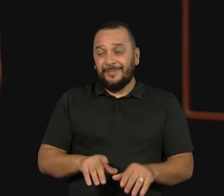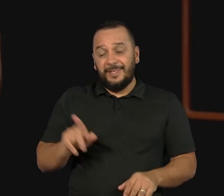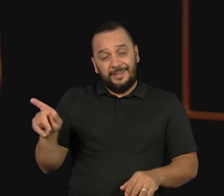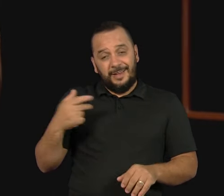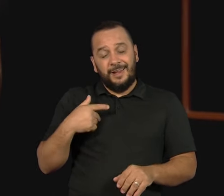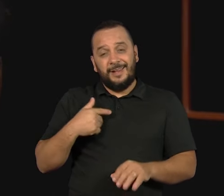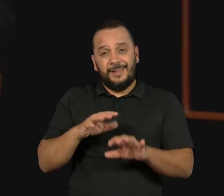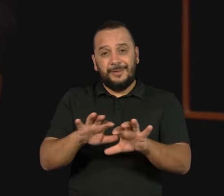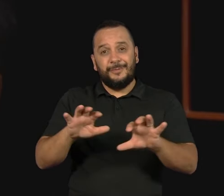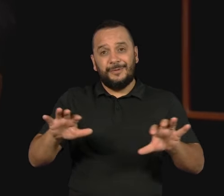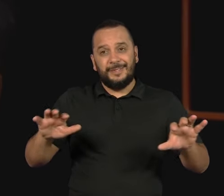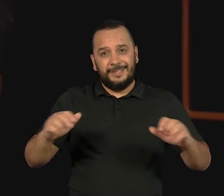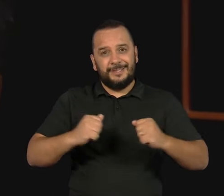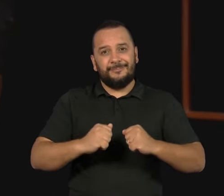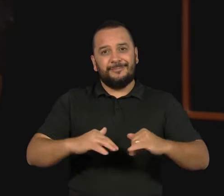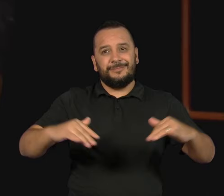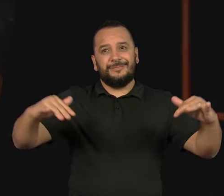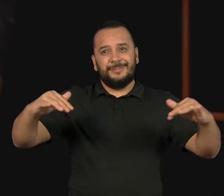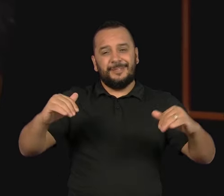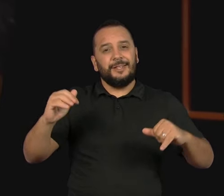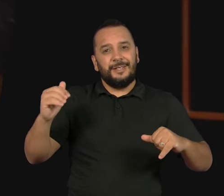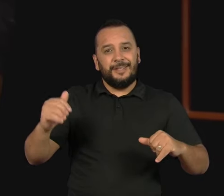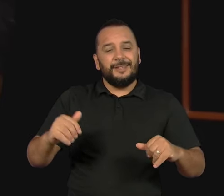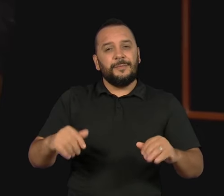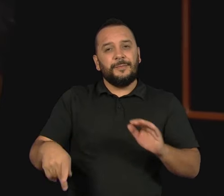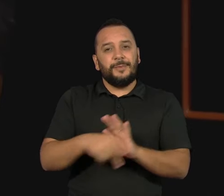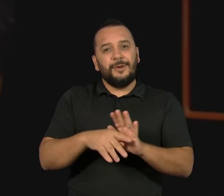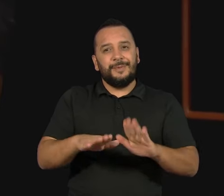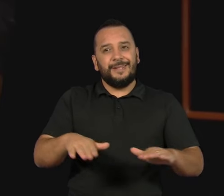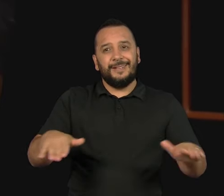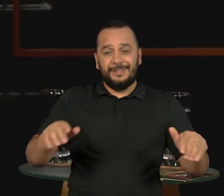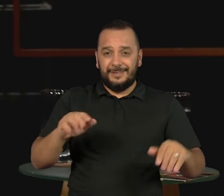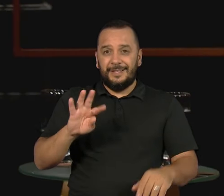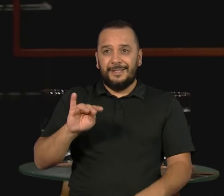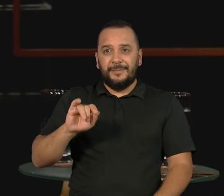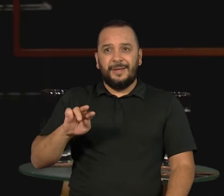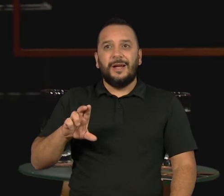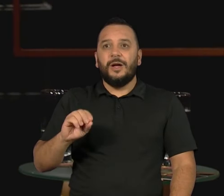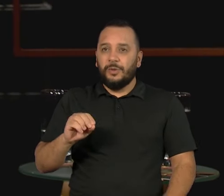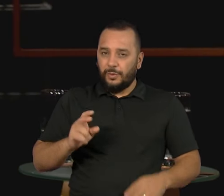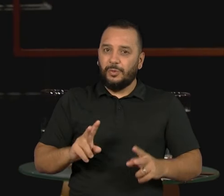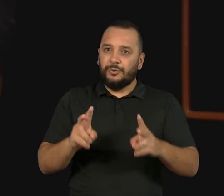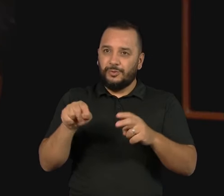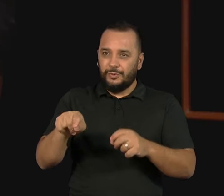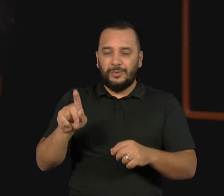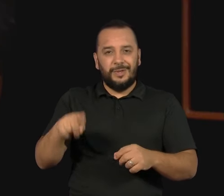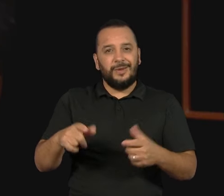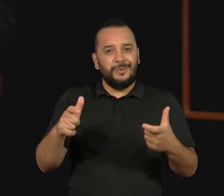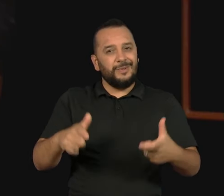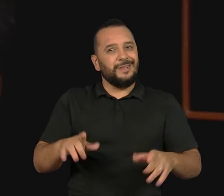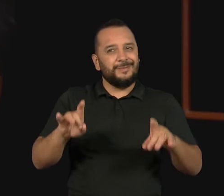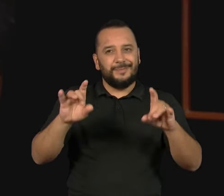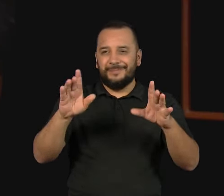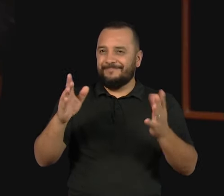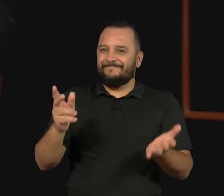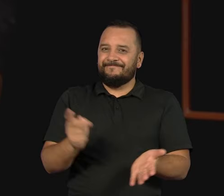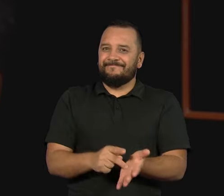hoje a plateia infantil. O tablado continua na sua missão, é um lugar mágico, muito especial.